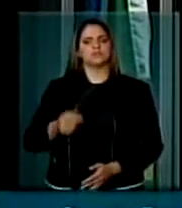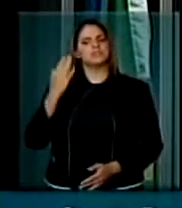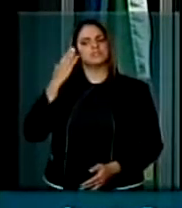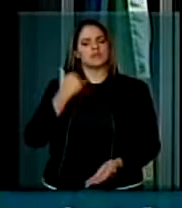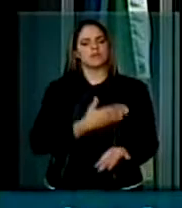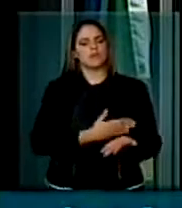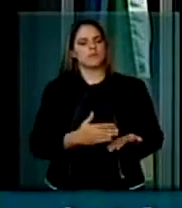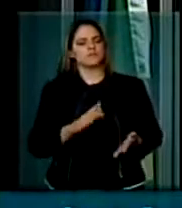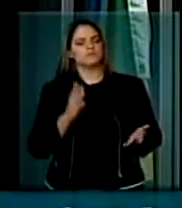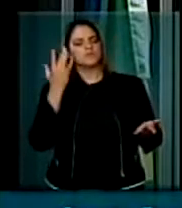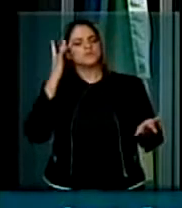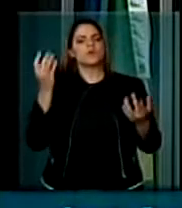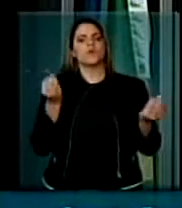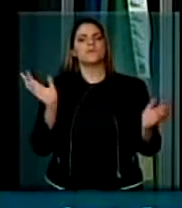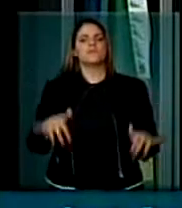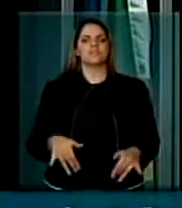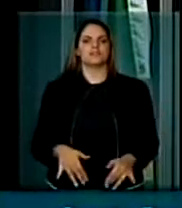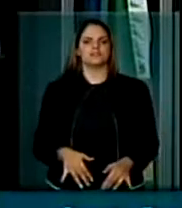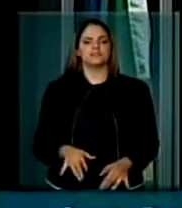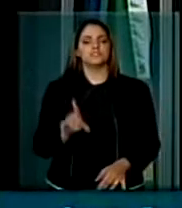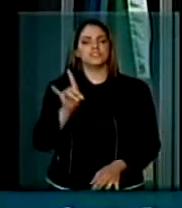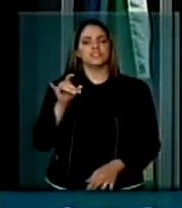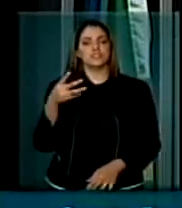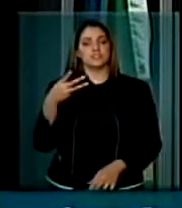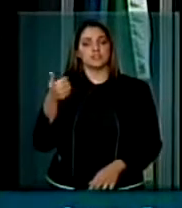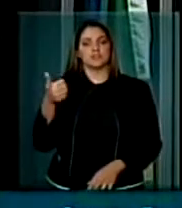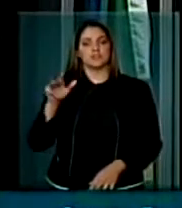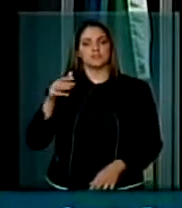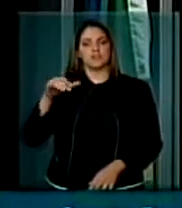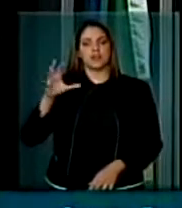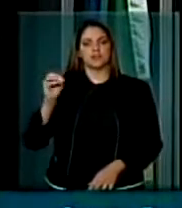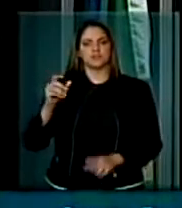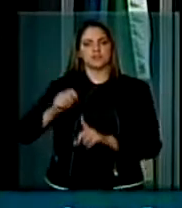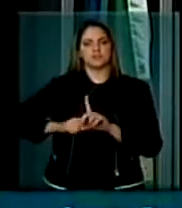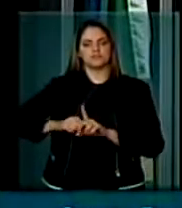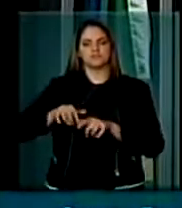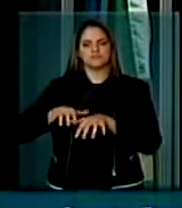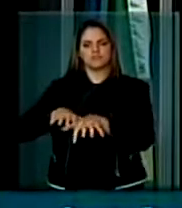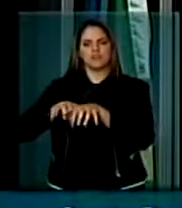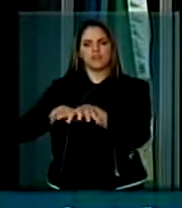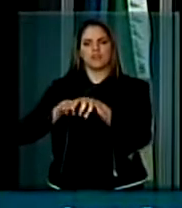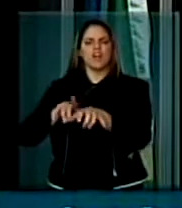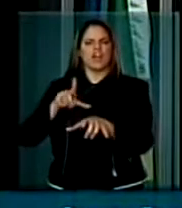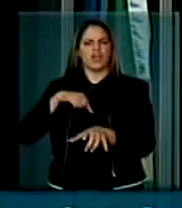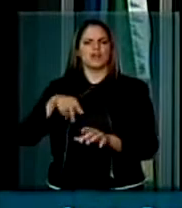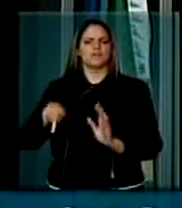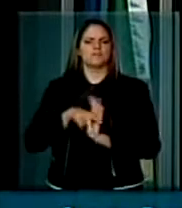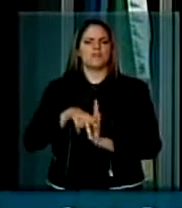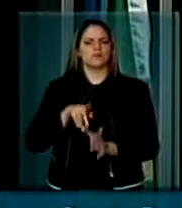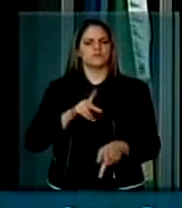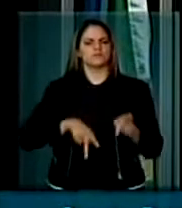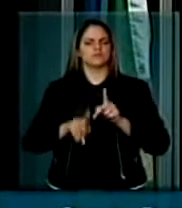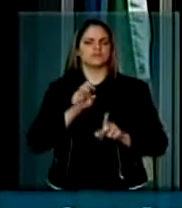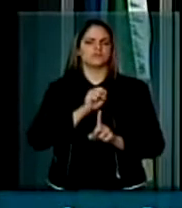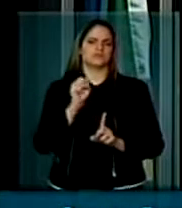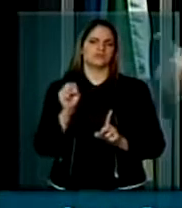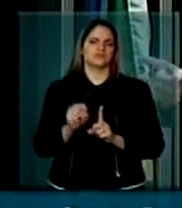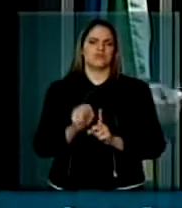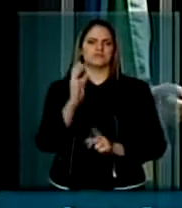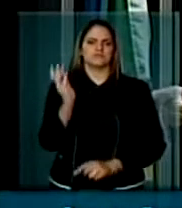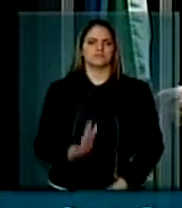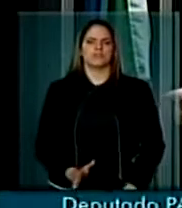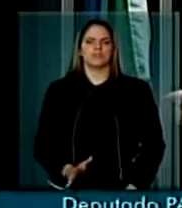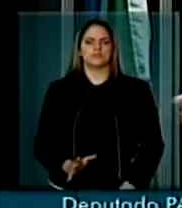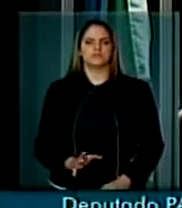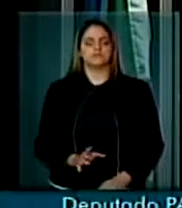termina. O movimento de 31 de março foi um movimento da alma nacional, foi um movimento da sociedade brasileira,